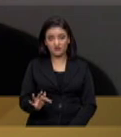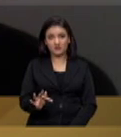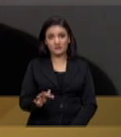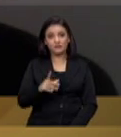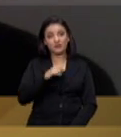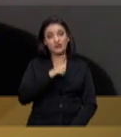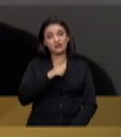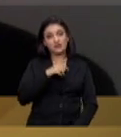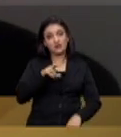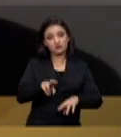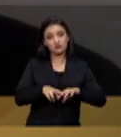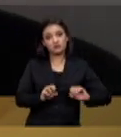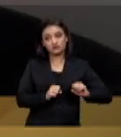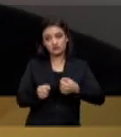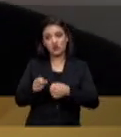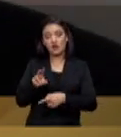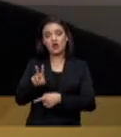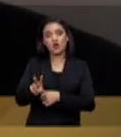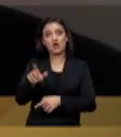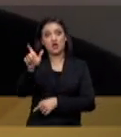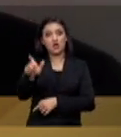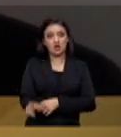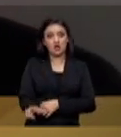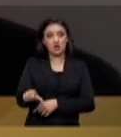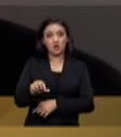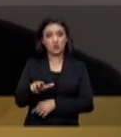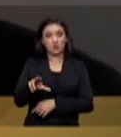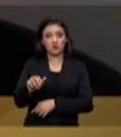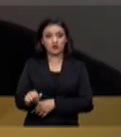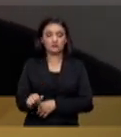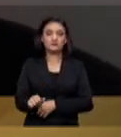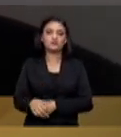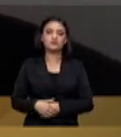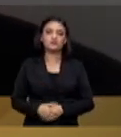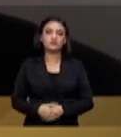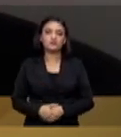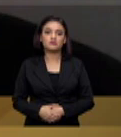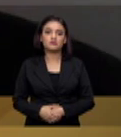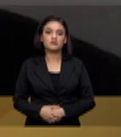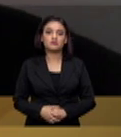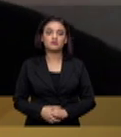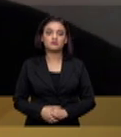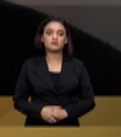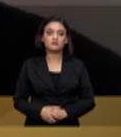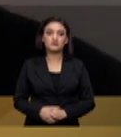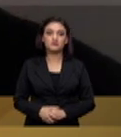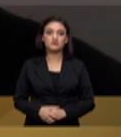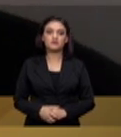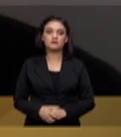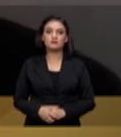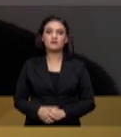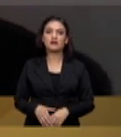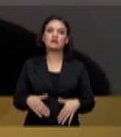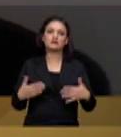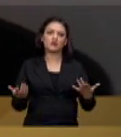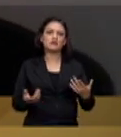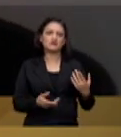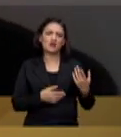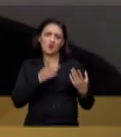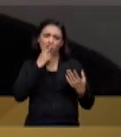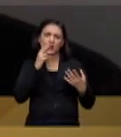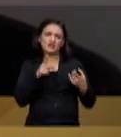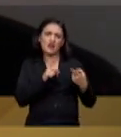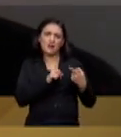ora paciente. Essa é a matéria, ao lado da primeira, que entendo ser mesmo